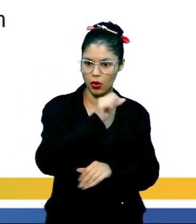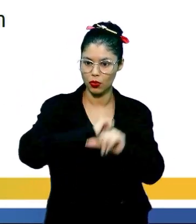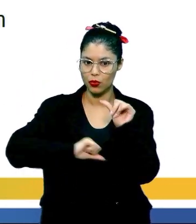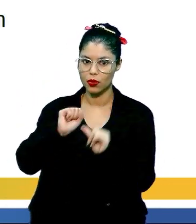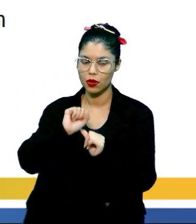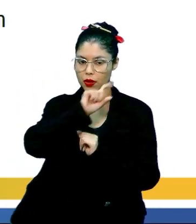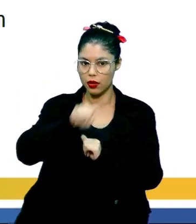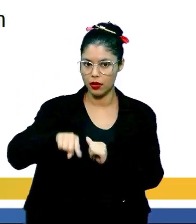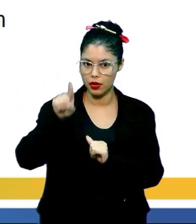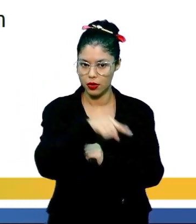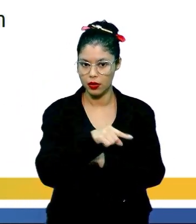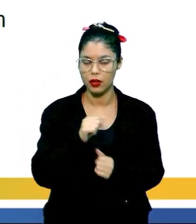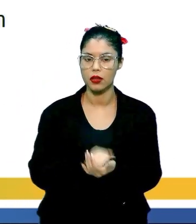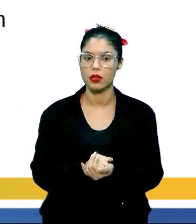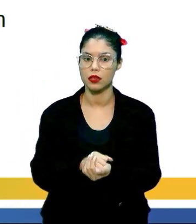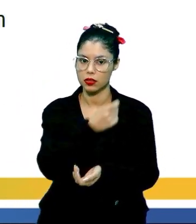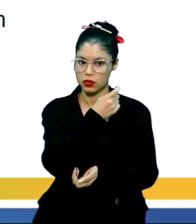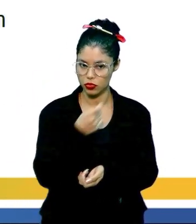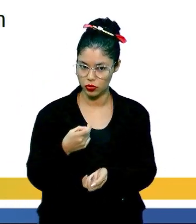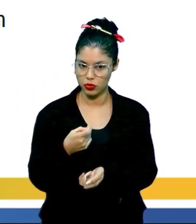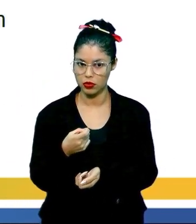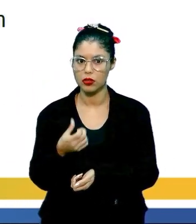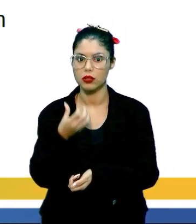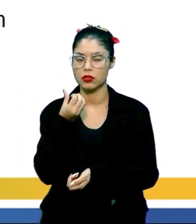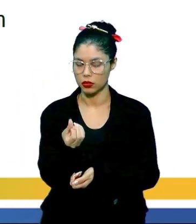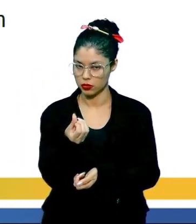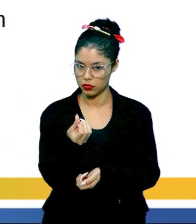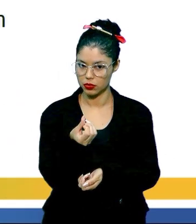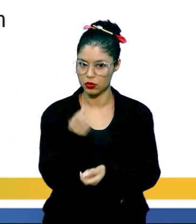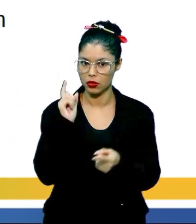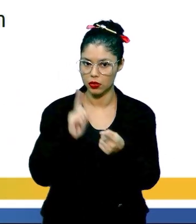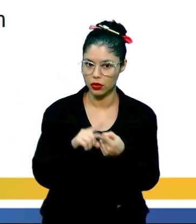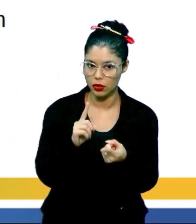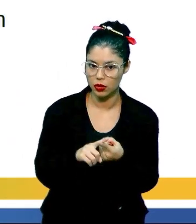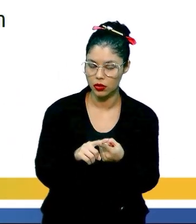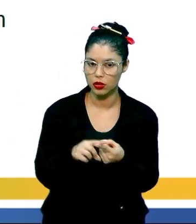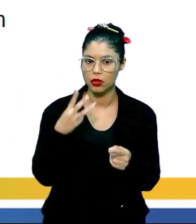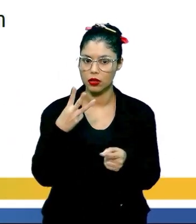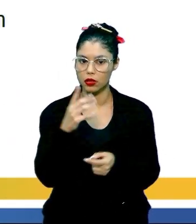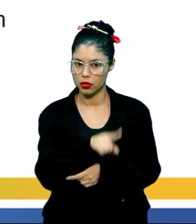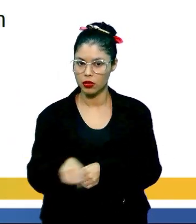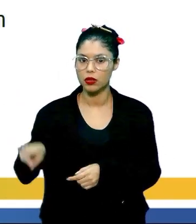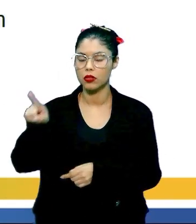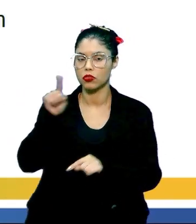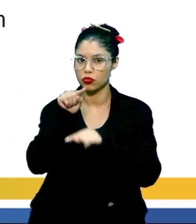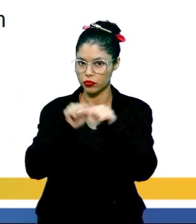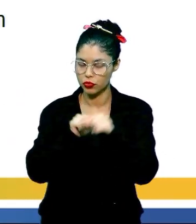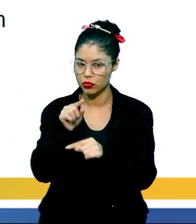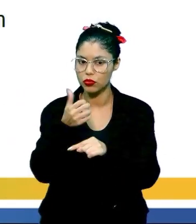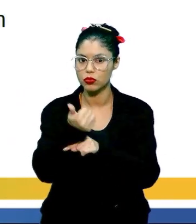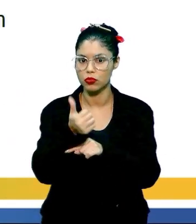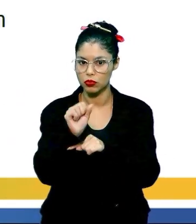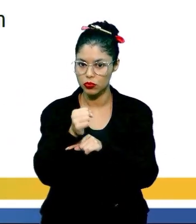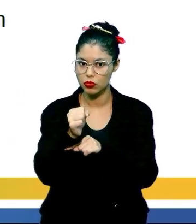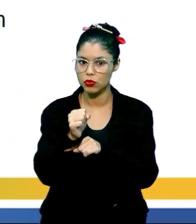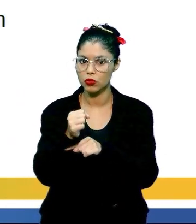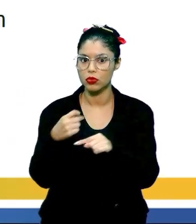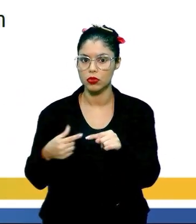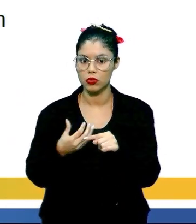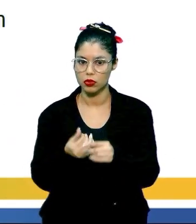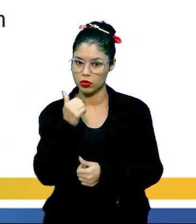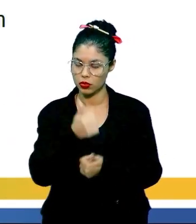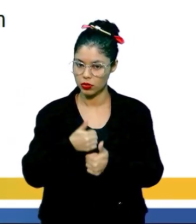vai cancelar e vai ficar x igual a 6. Porque o 3 está multiplicando, passa o quê? Dividindo. Se